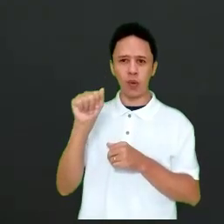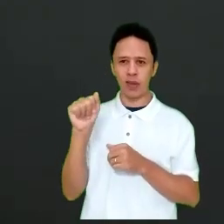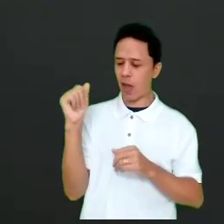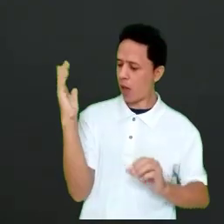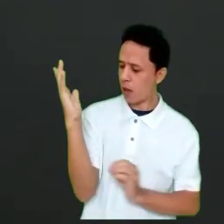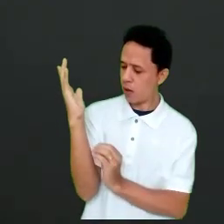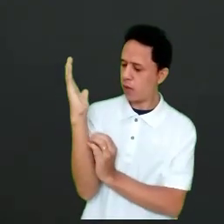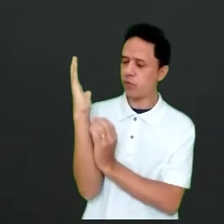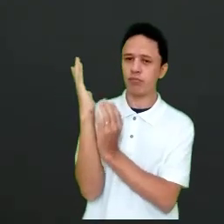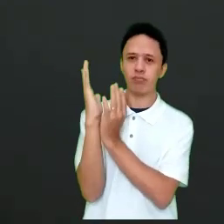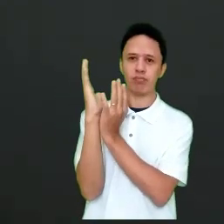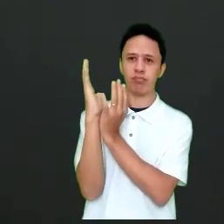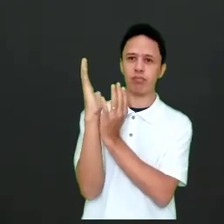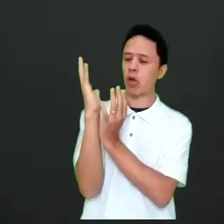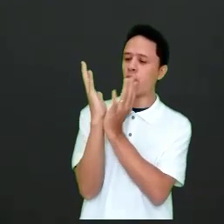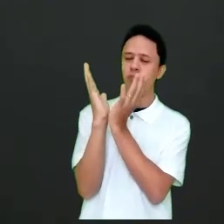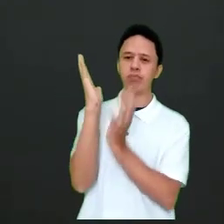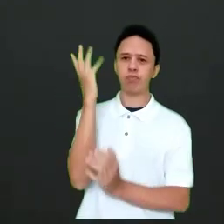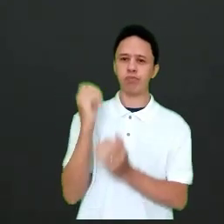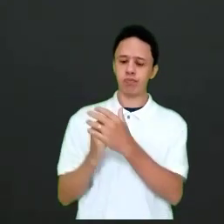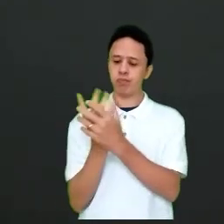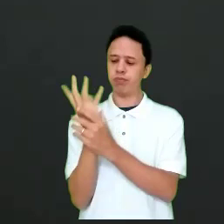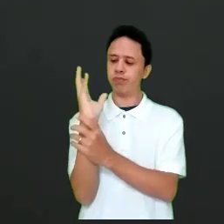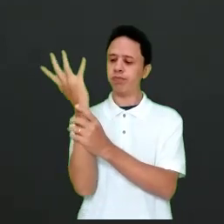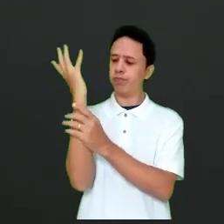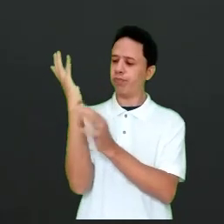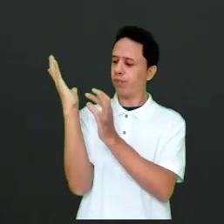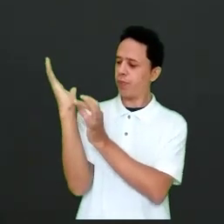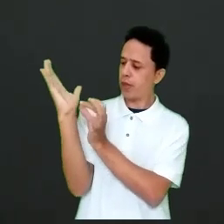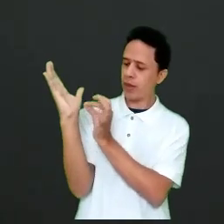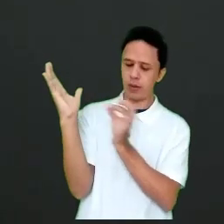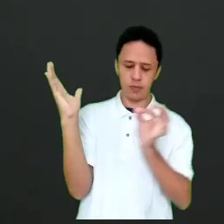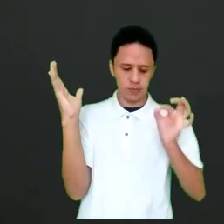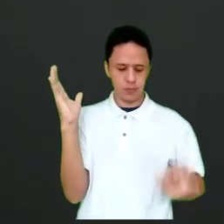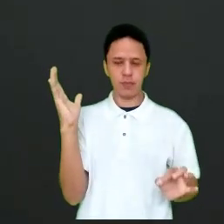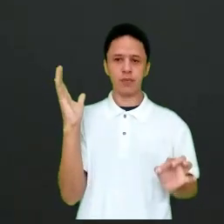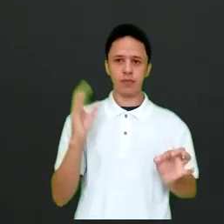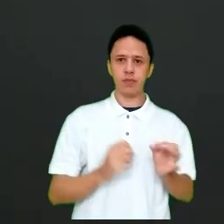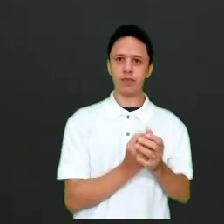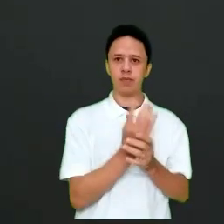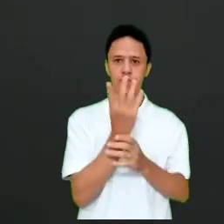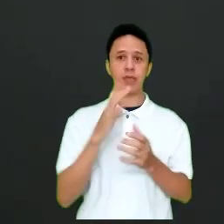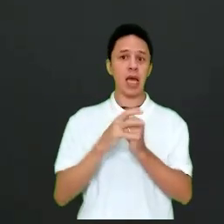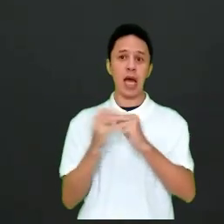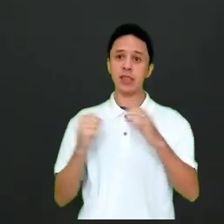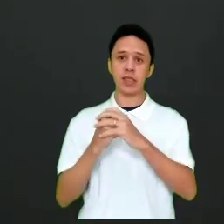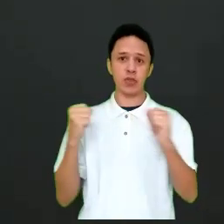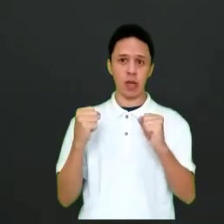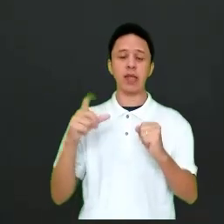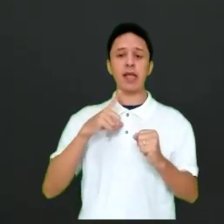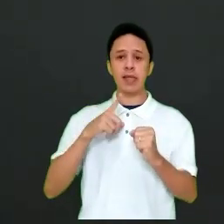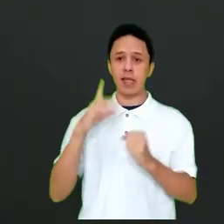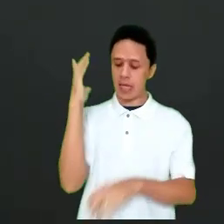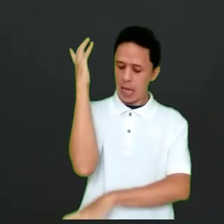muda. Tem uma mudinha e ela deu uma muda. A multiplicação vegetativa é uma das formas de reprodução assexuada de planta, onde